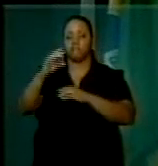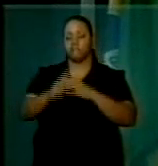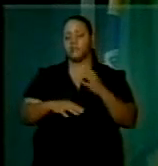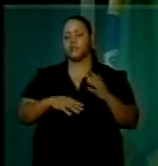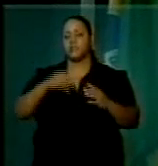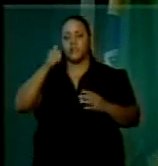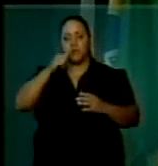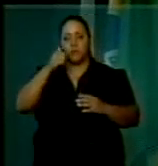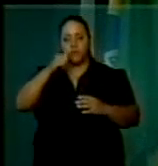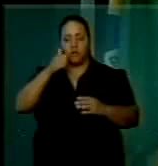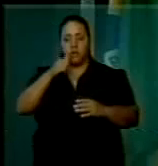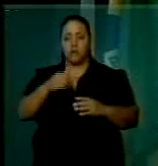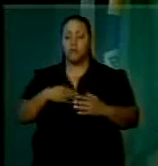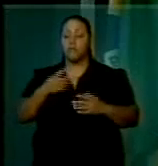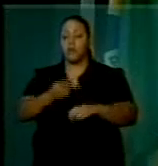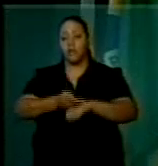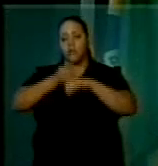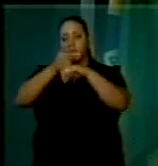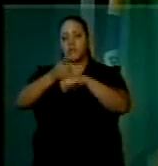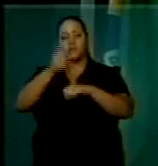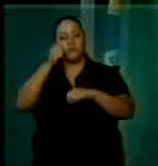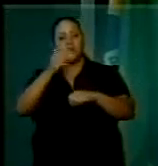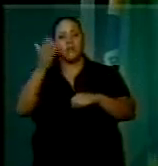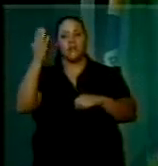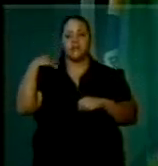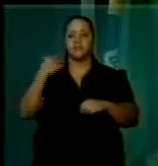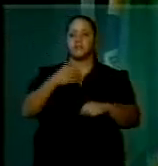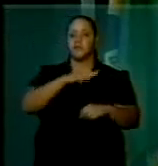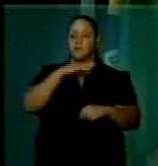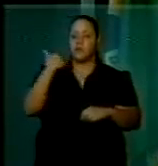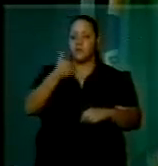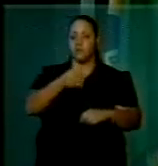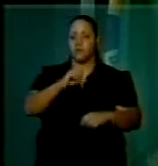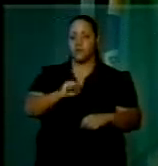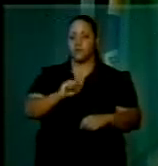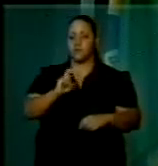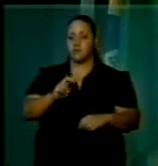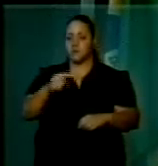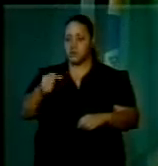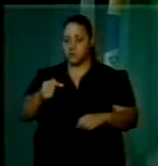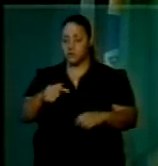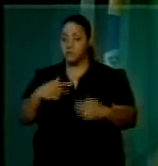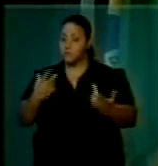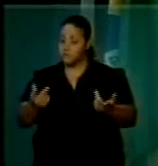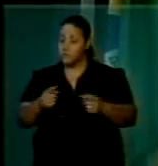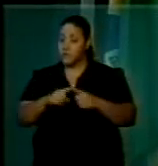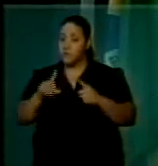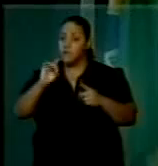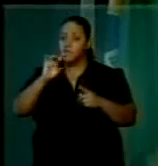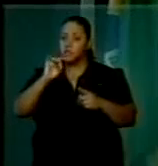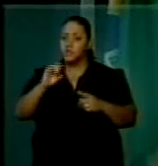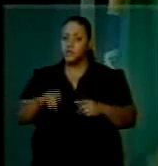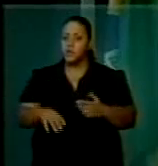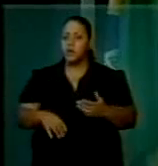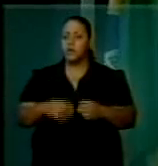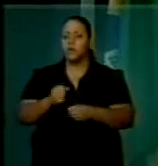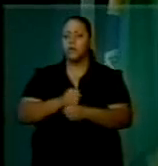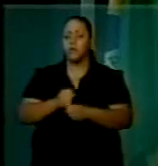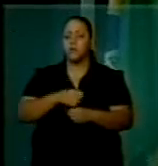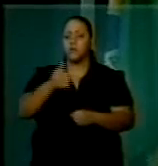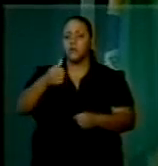homenagem às mulheres que morreram na fábrica em 1857. Mas somente no ano de